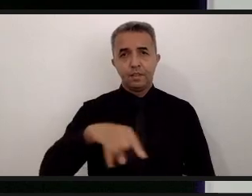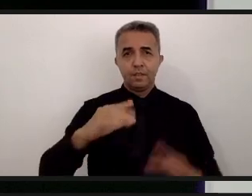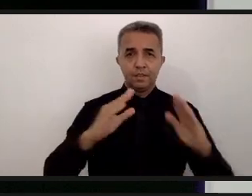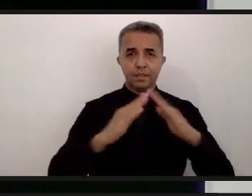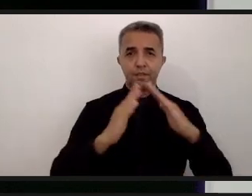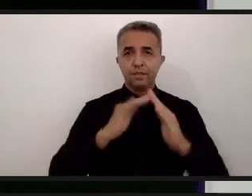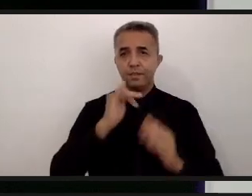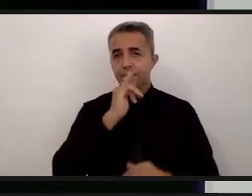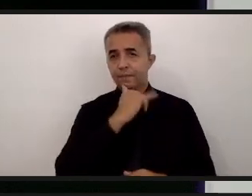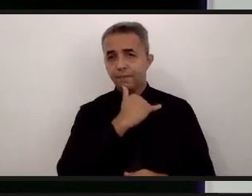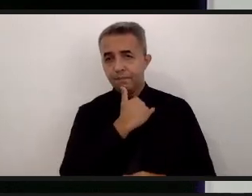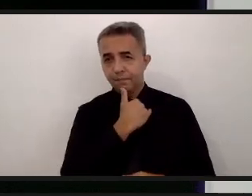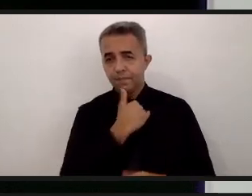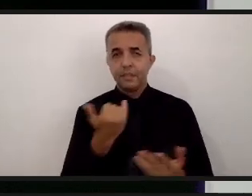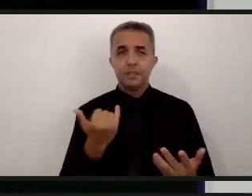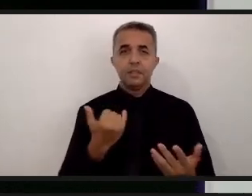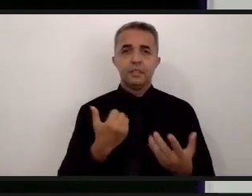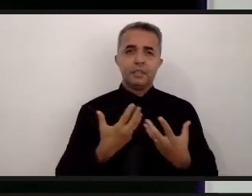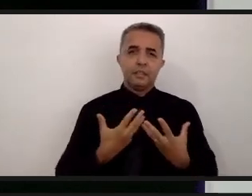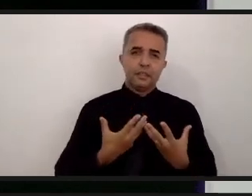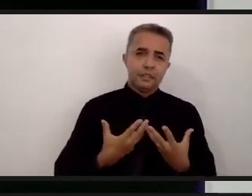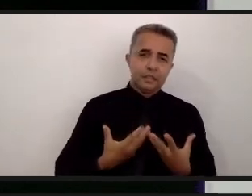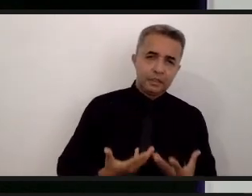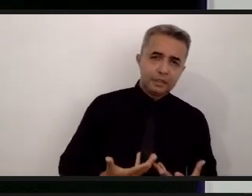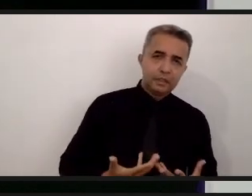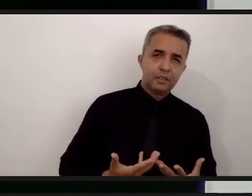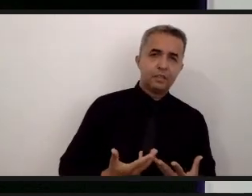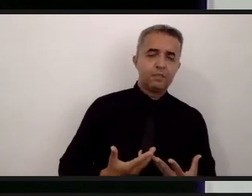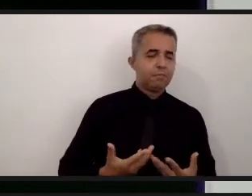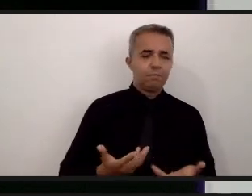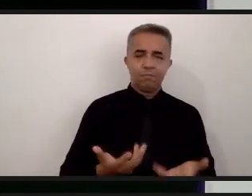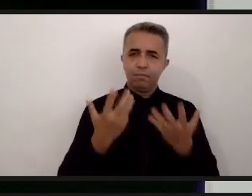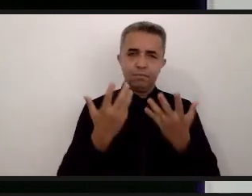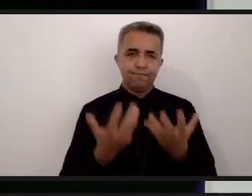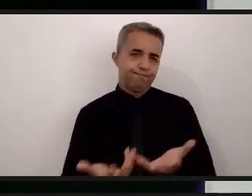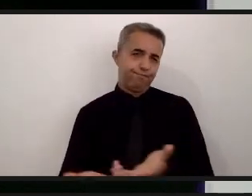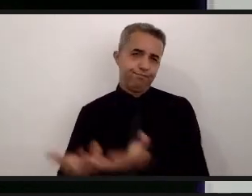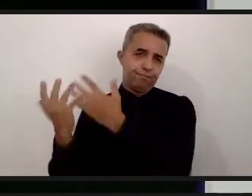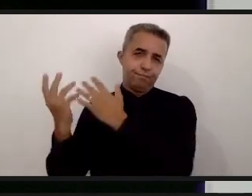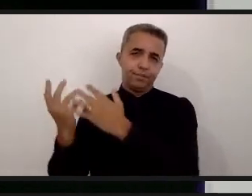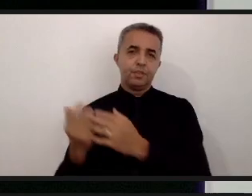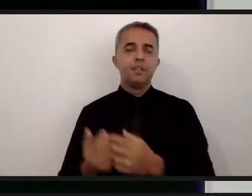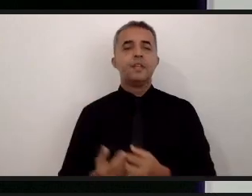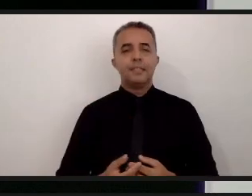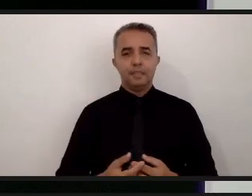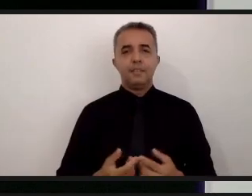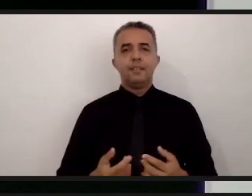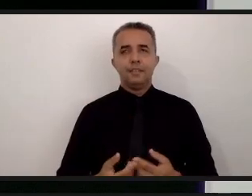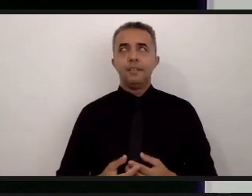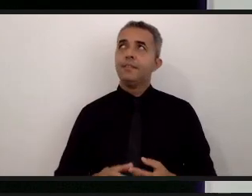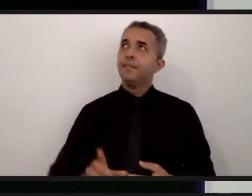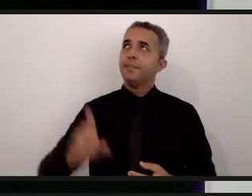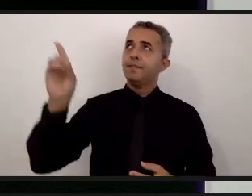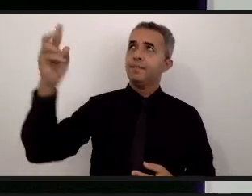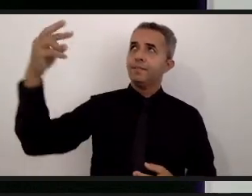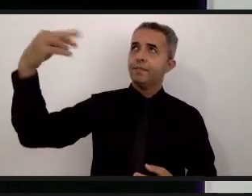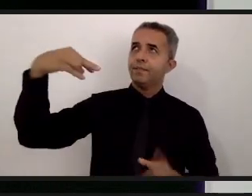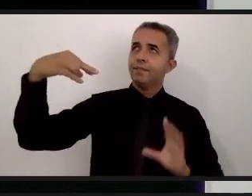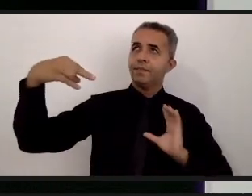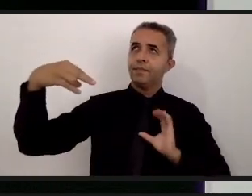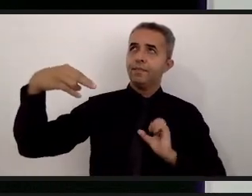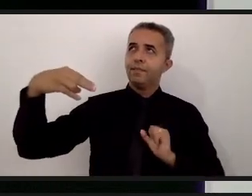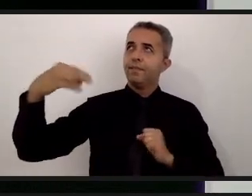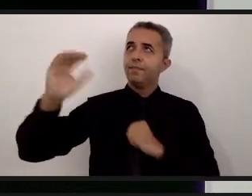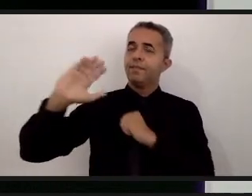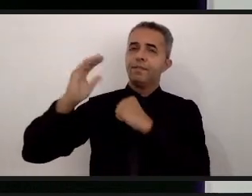desencorajadas, sobrecarregadas, tira aquela sobrecarga e lembra: Pai me ama, me separou e me